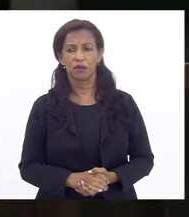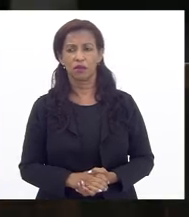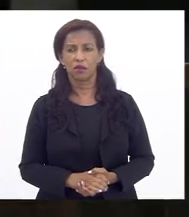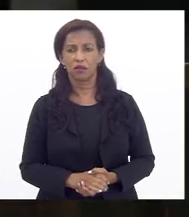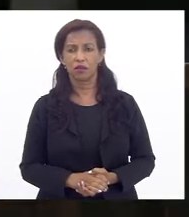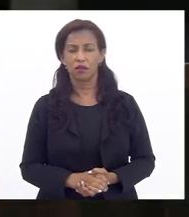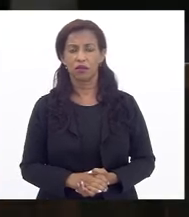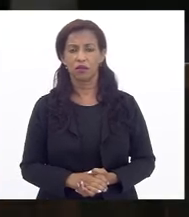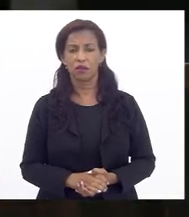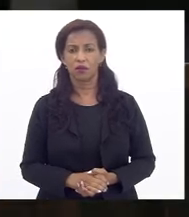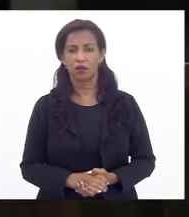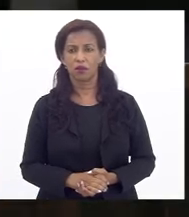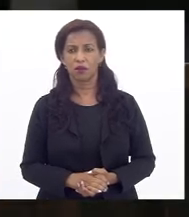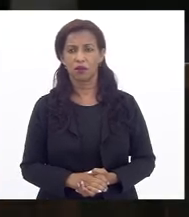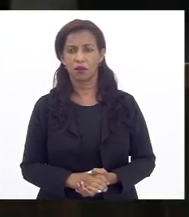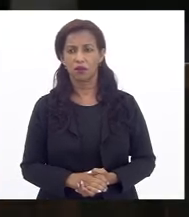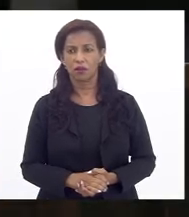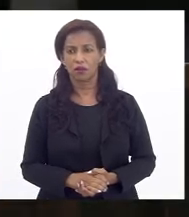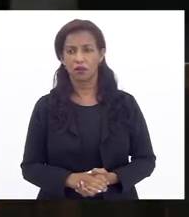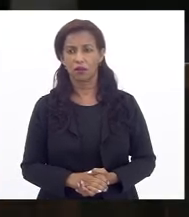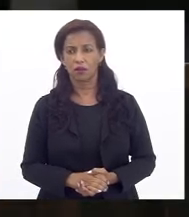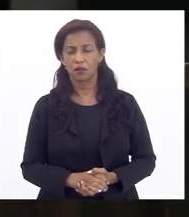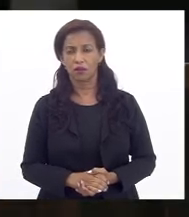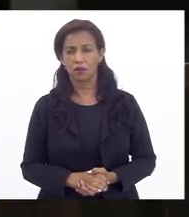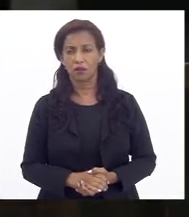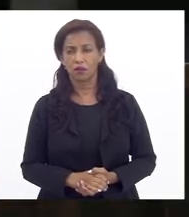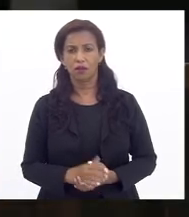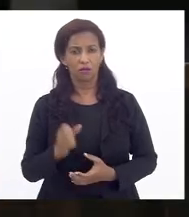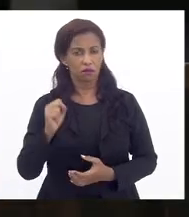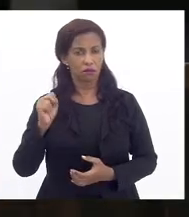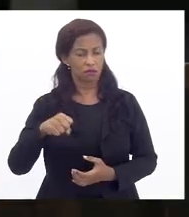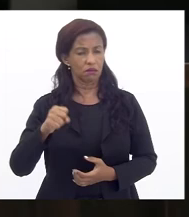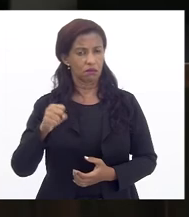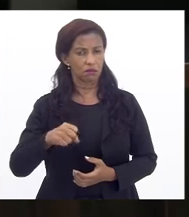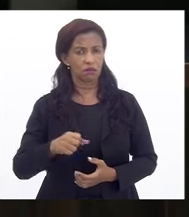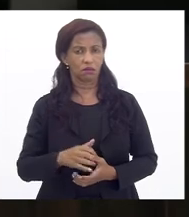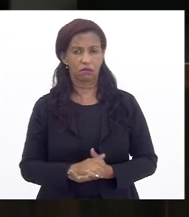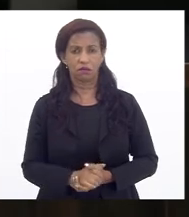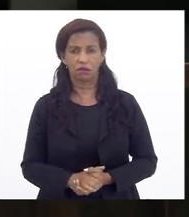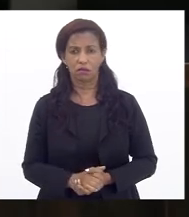acho que Vossa Excelência... Eu estou. Você me ouve? Sim.